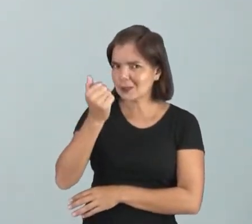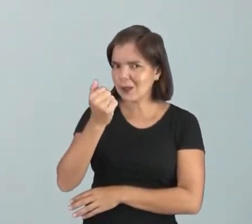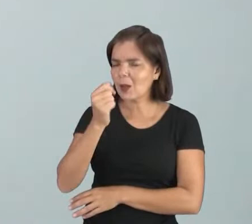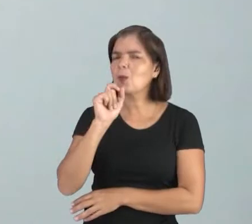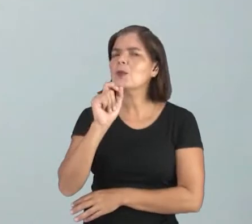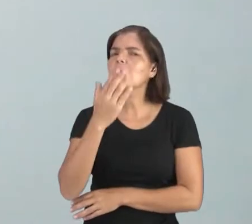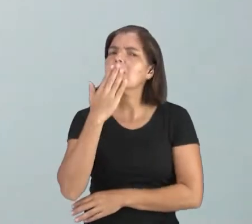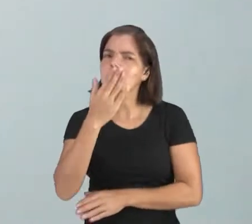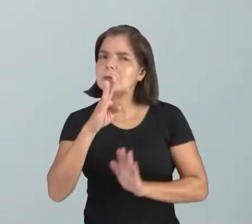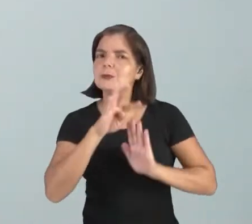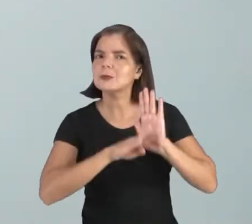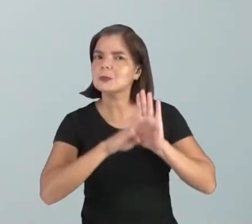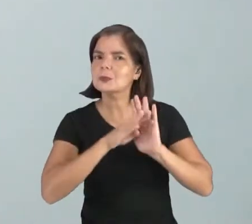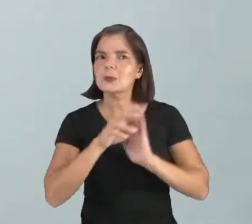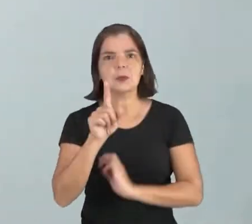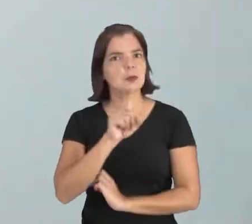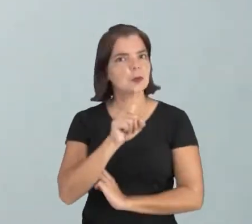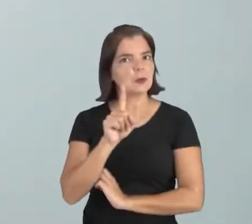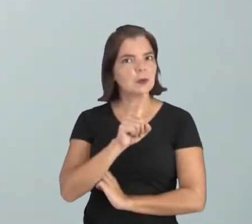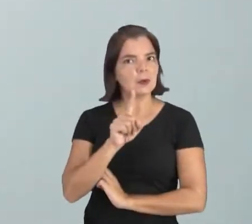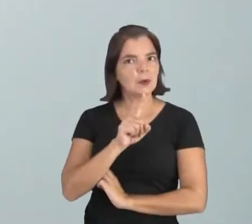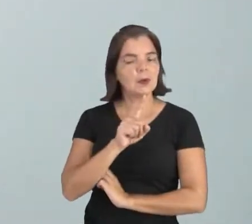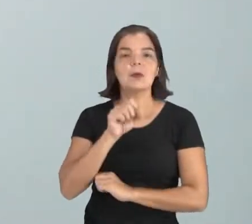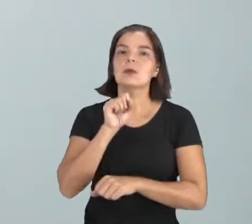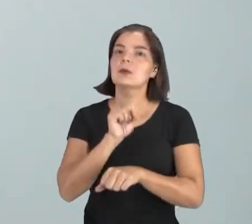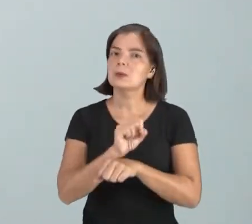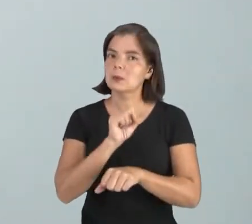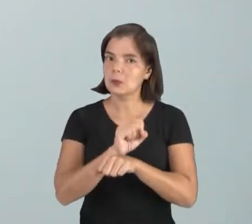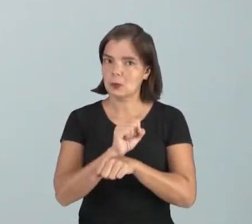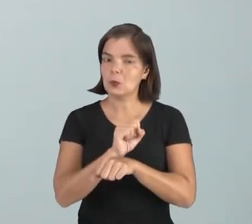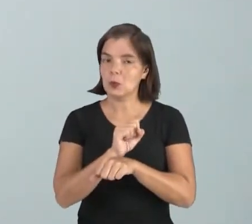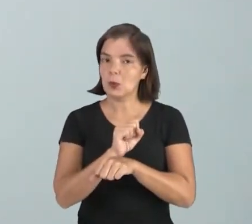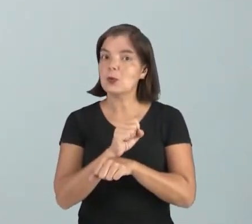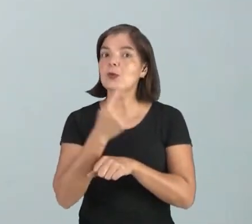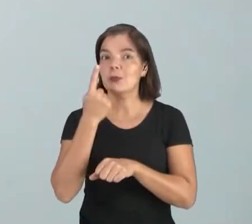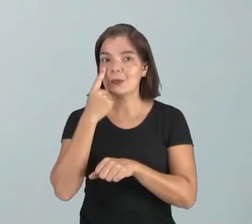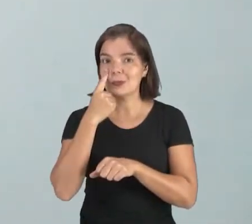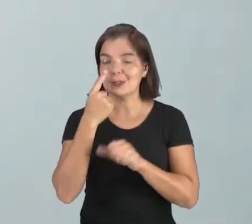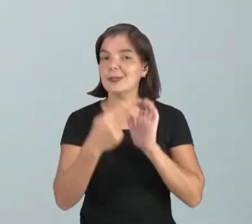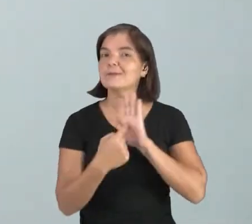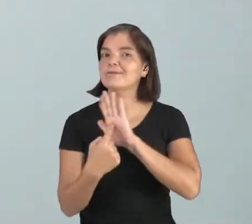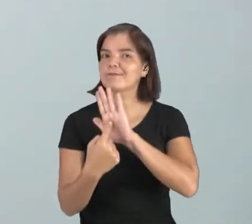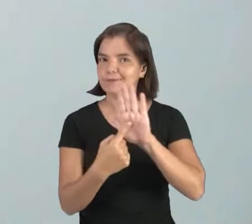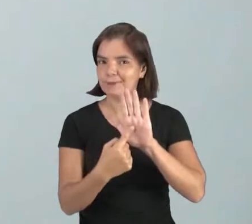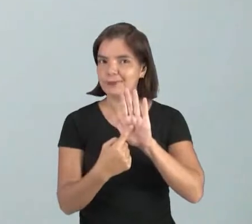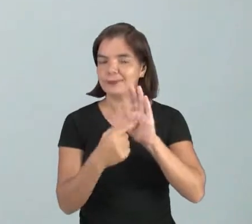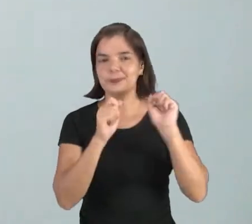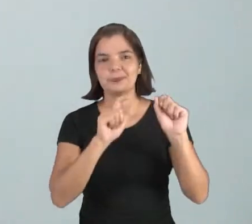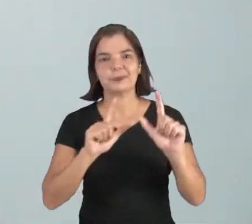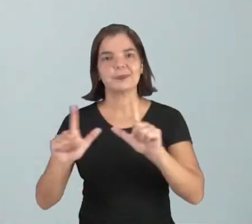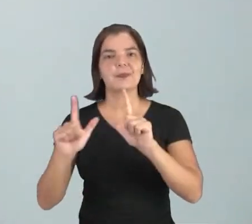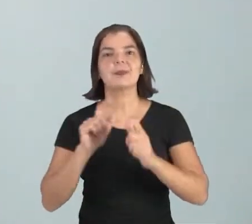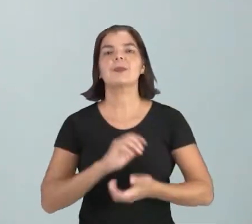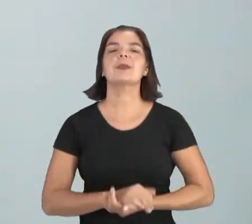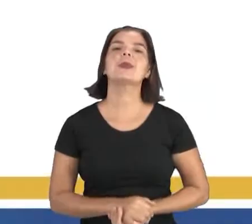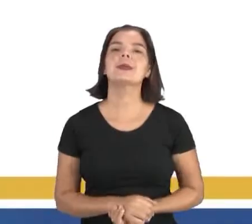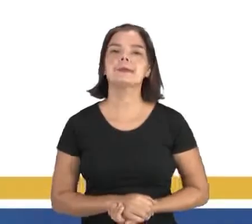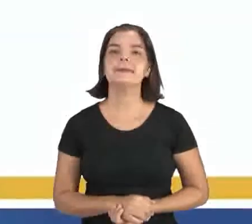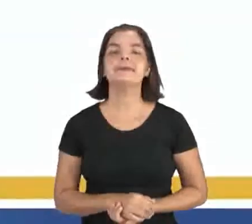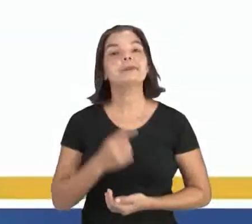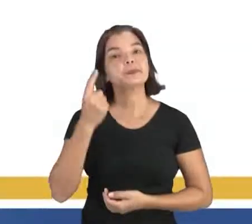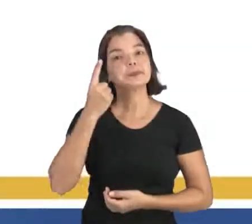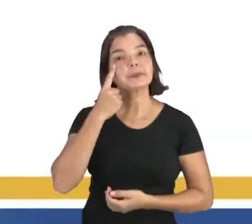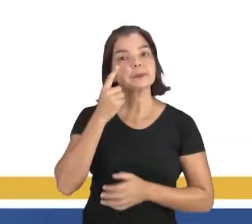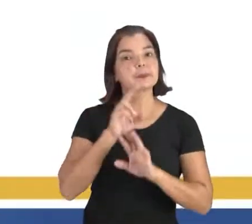tipos textuais? Não? Para isso, eu trouxe uma colinha aqui para vocês. Vamos ao slide.